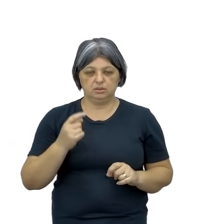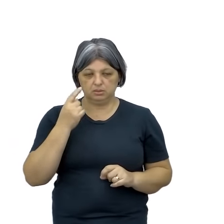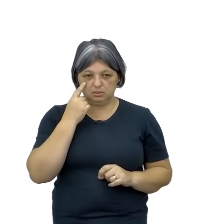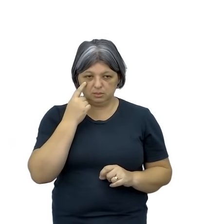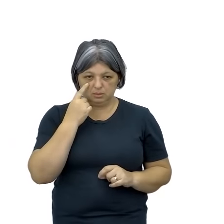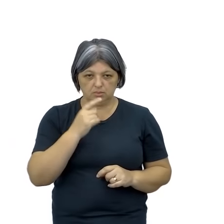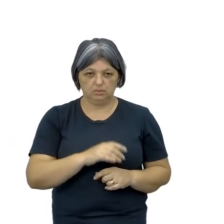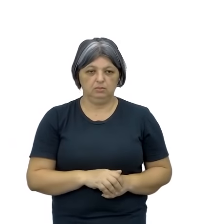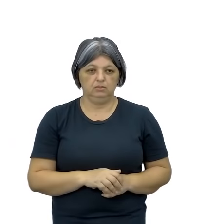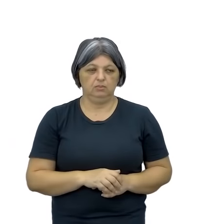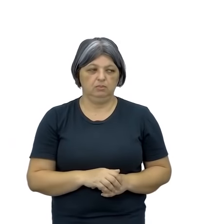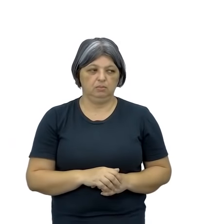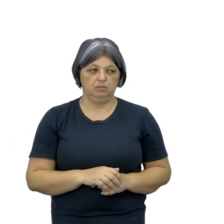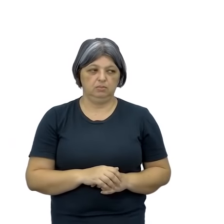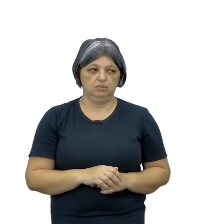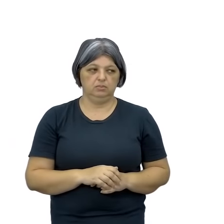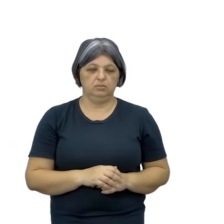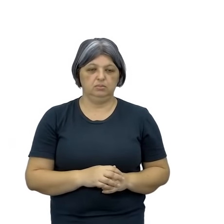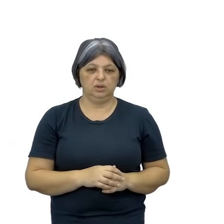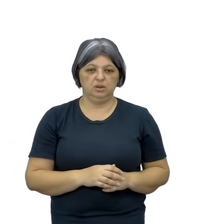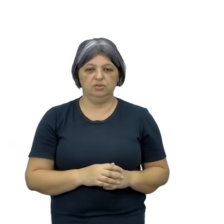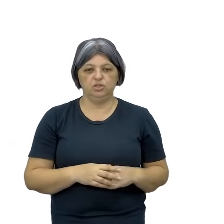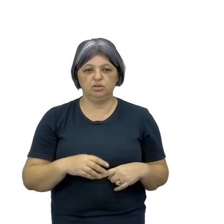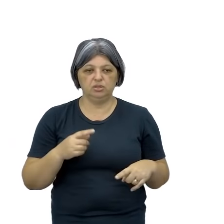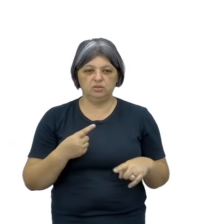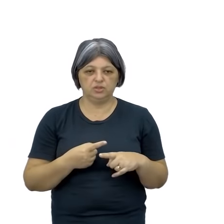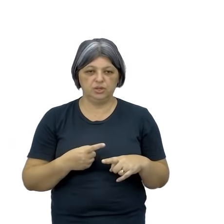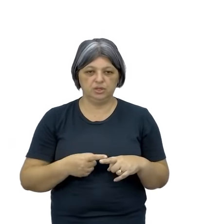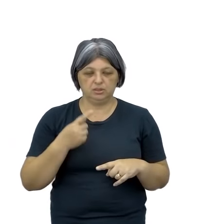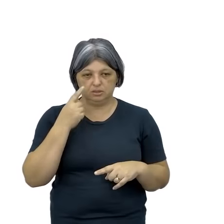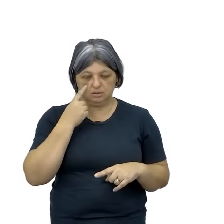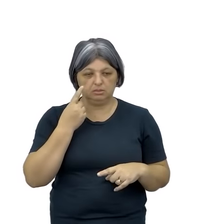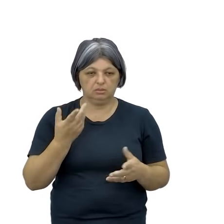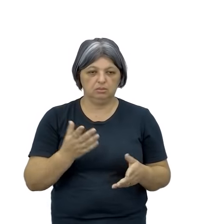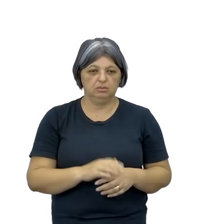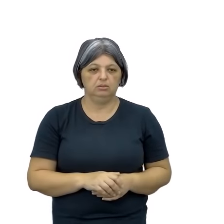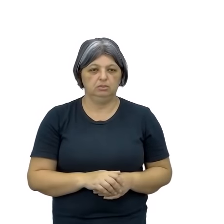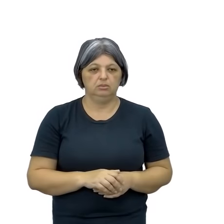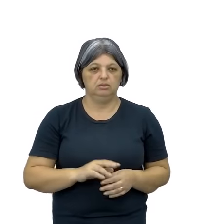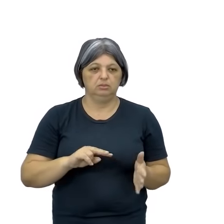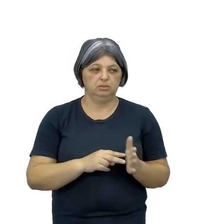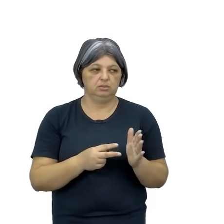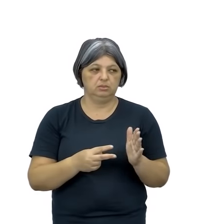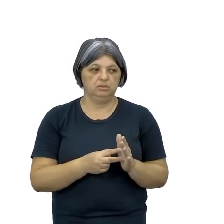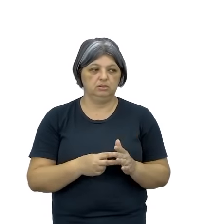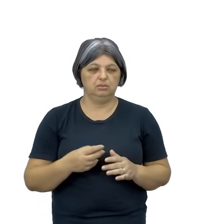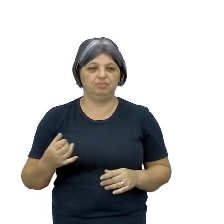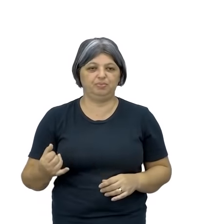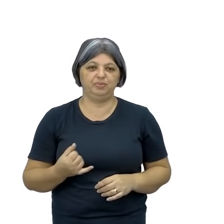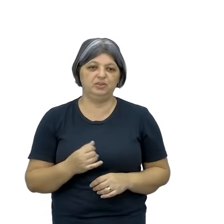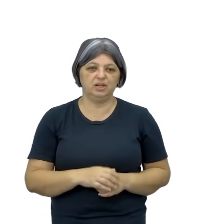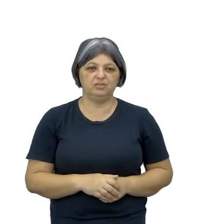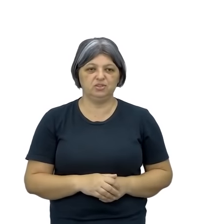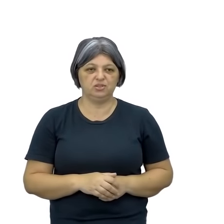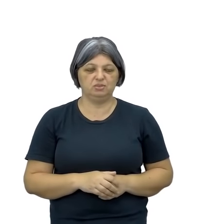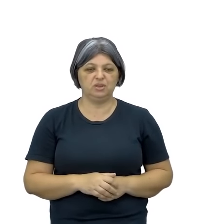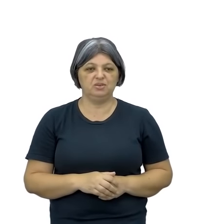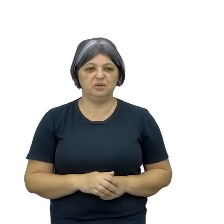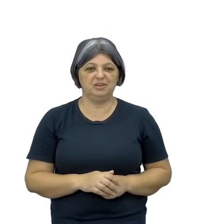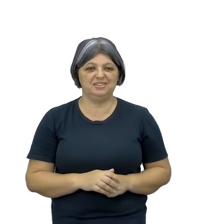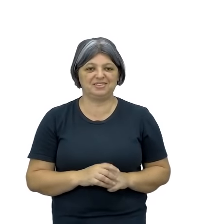maneira, observada, né, com base no currículo oficial, né, essas questões são elaboradas nesse sentido. E parece que há 2 vezes